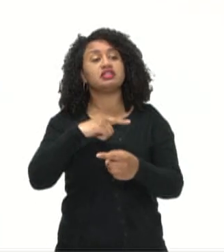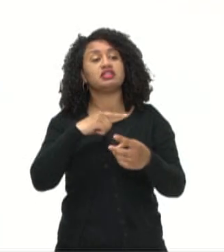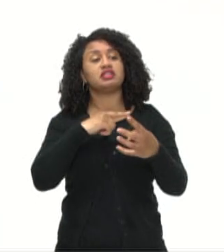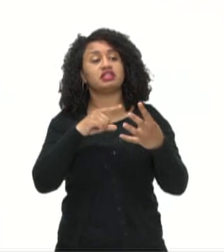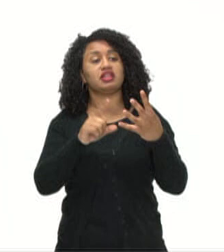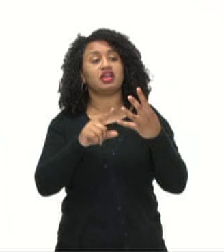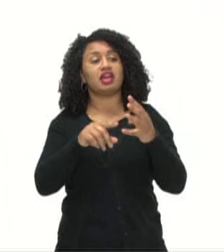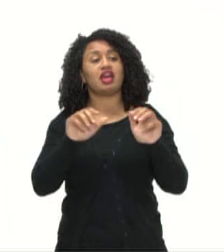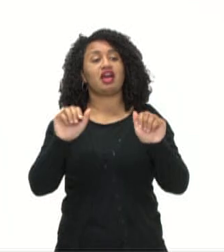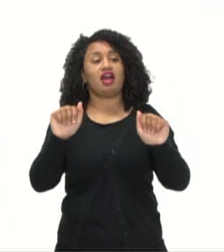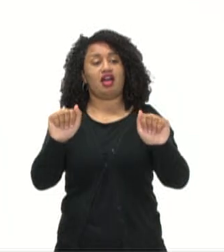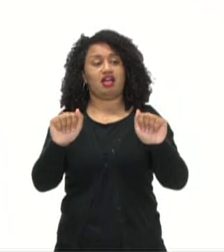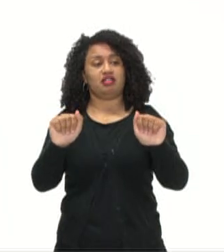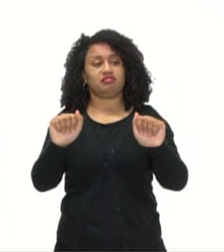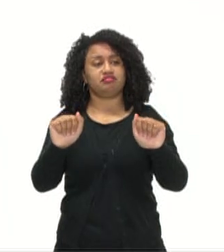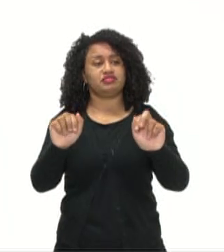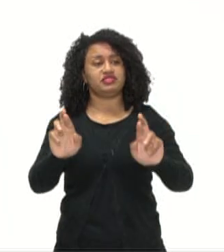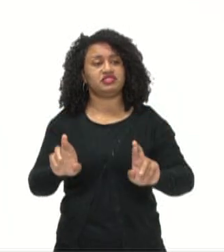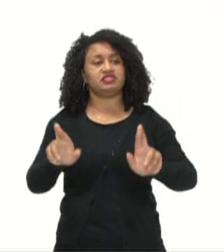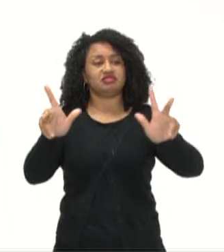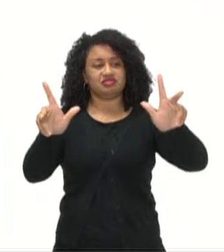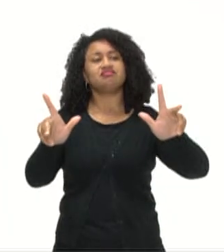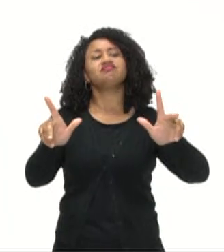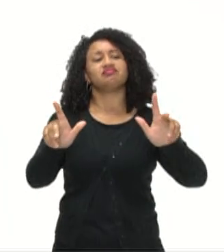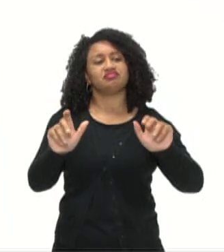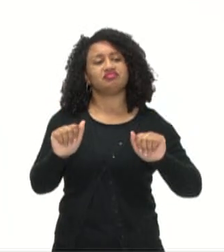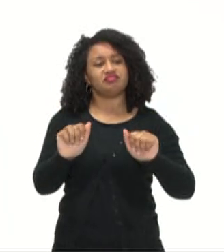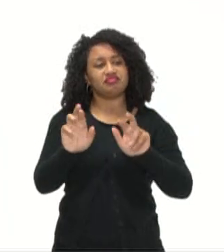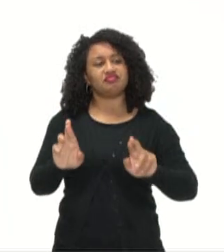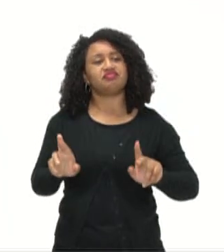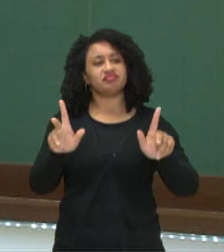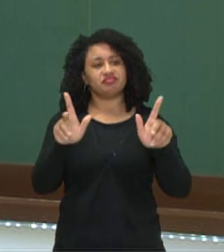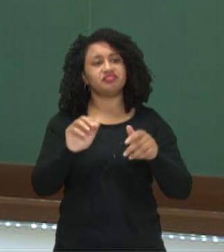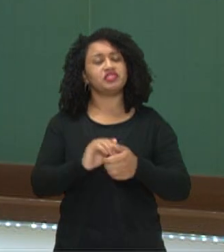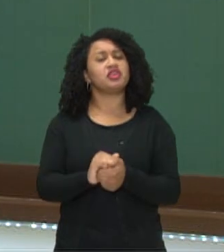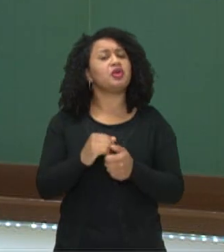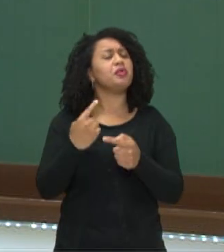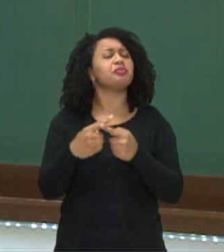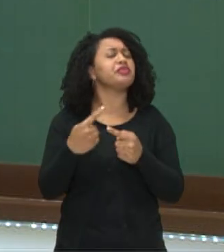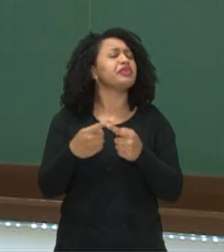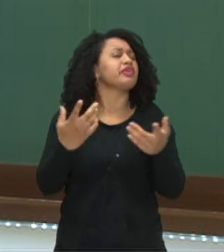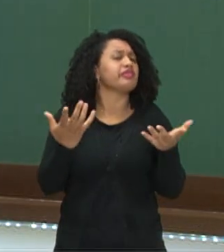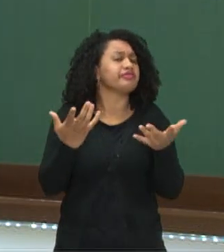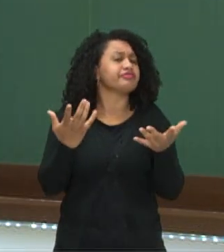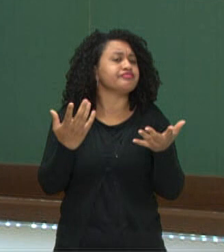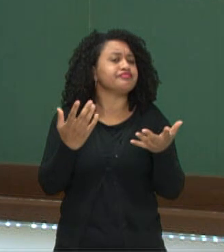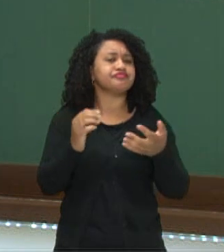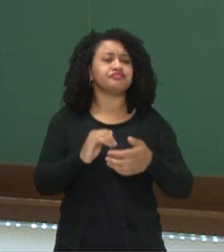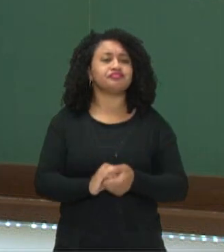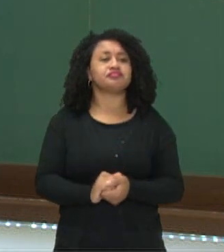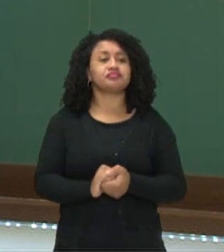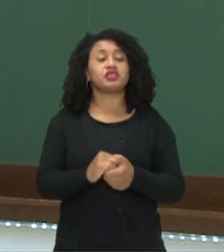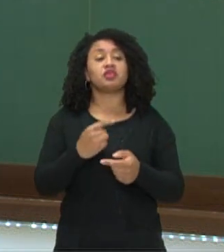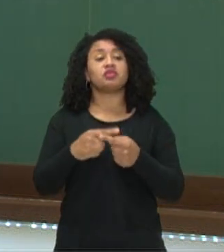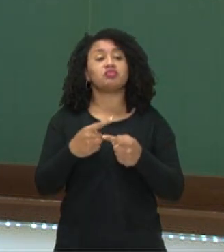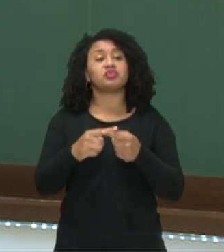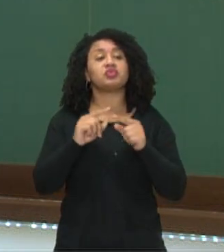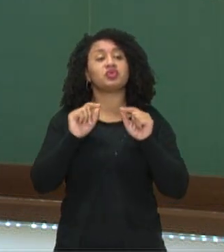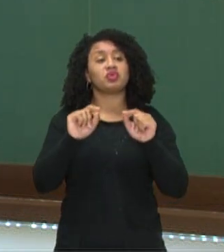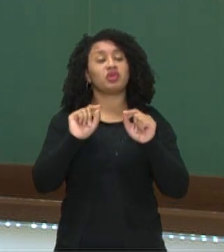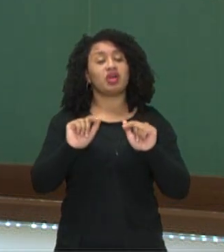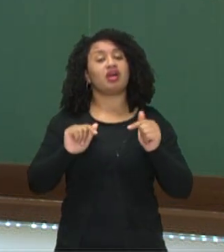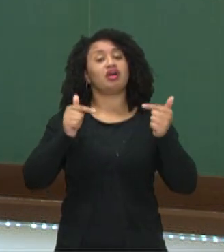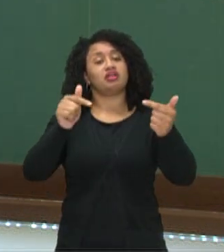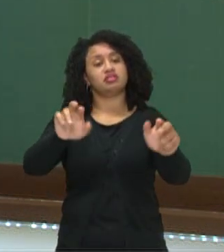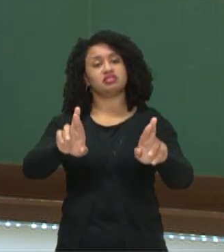ou seja, acelerações diferentes um do outro, Por que será? Porque justamente a ação e